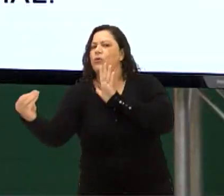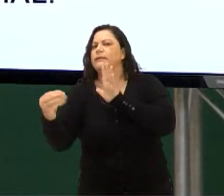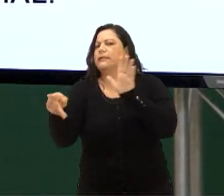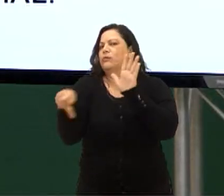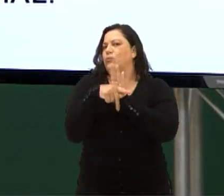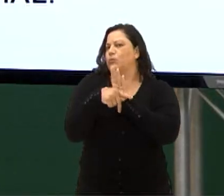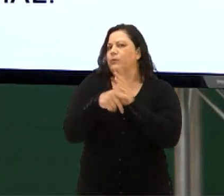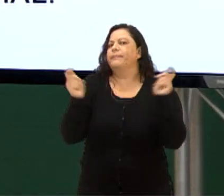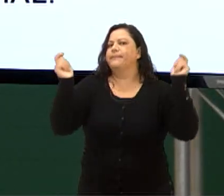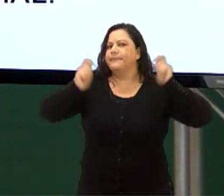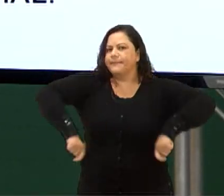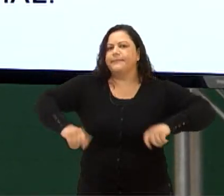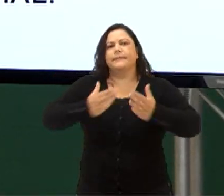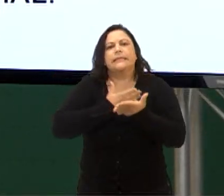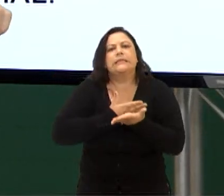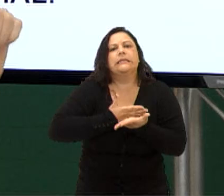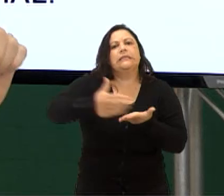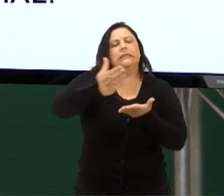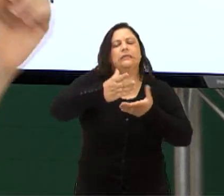tá? Esses dois